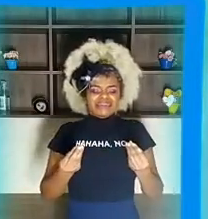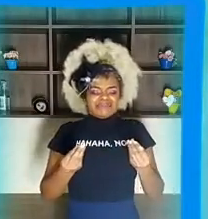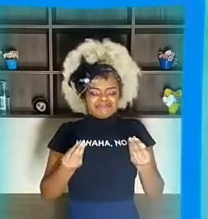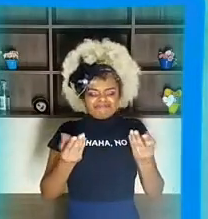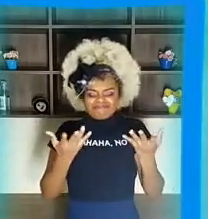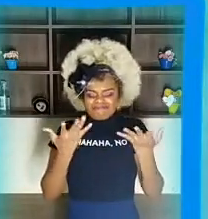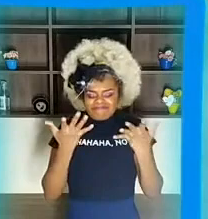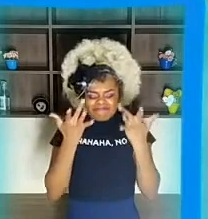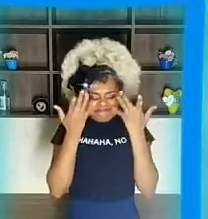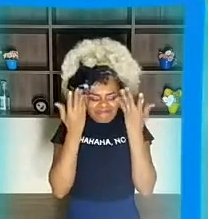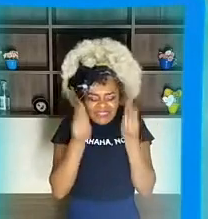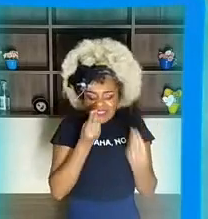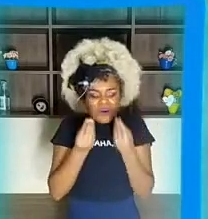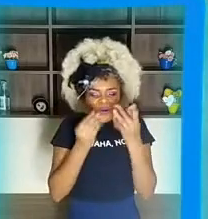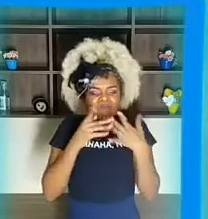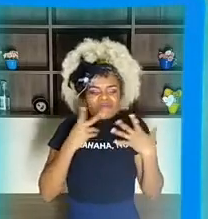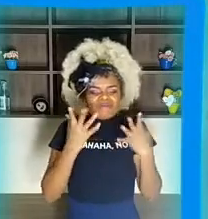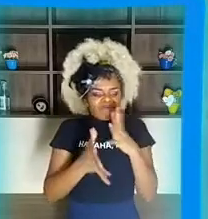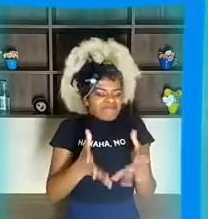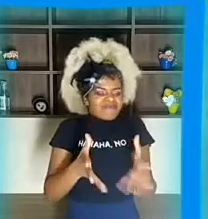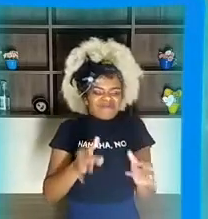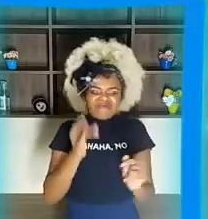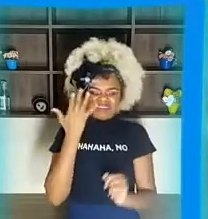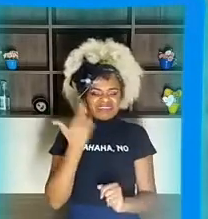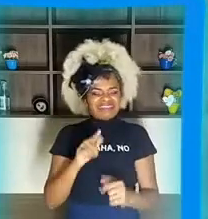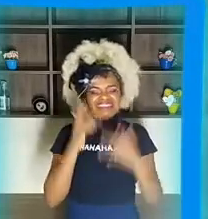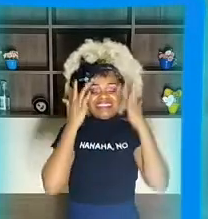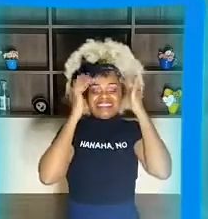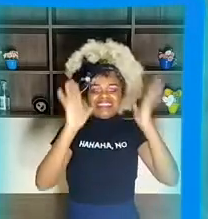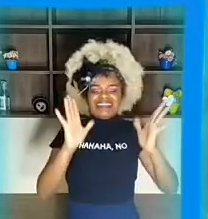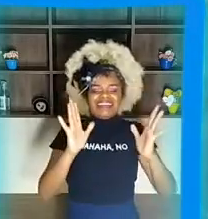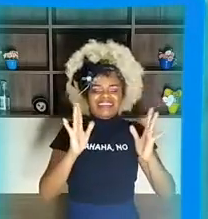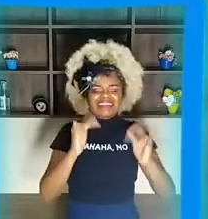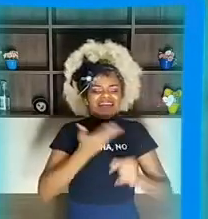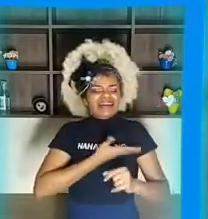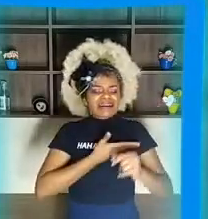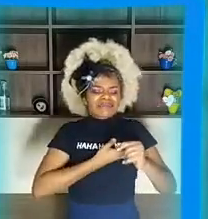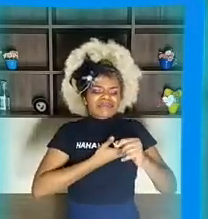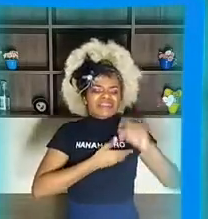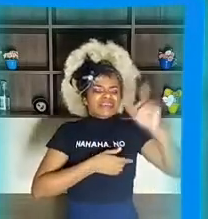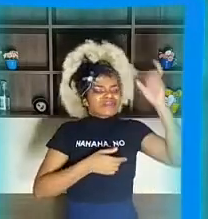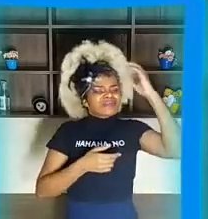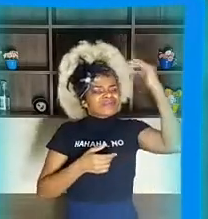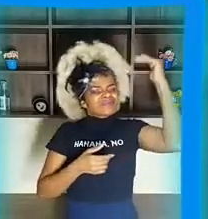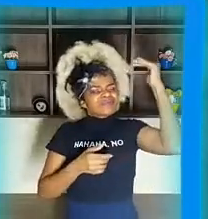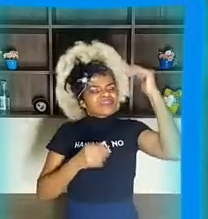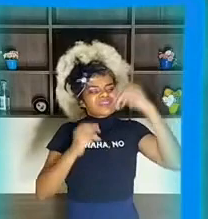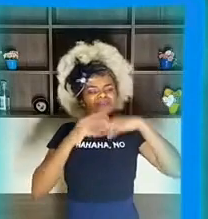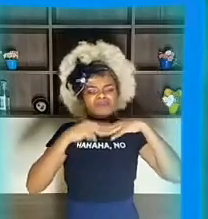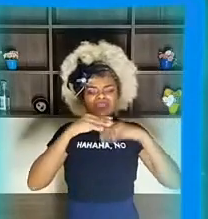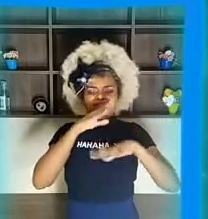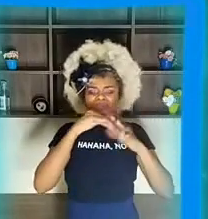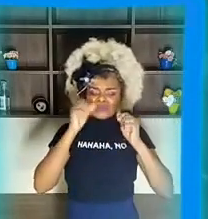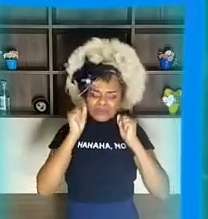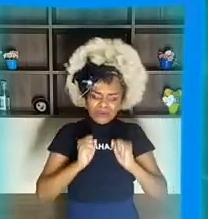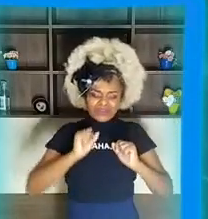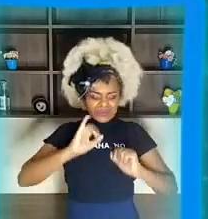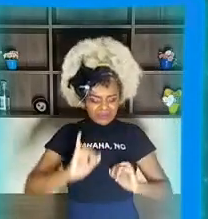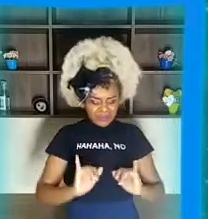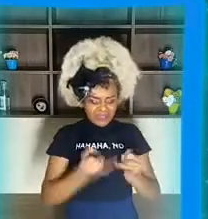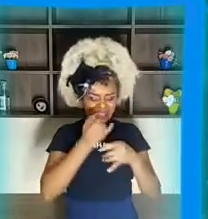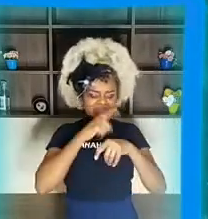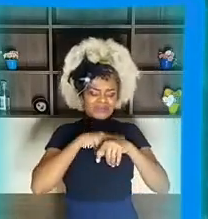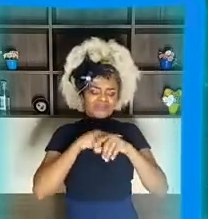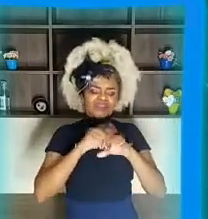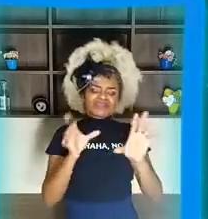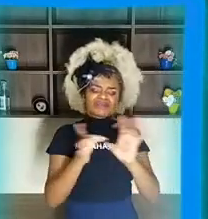palavras, Senhor. Que os nossos amigos do alto, Mestre, possam estar aproveitando esse momento de união